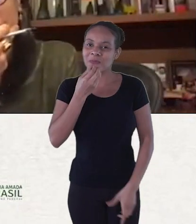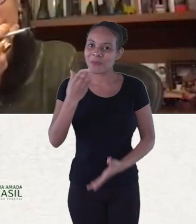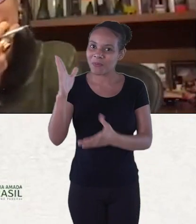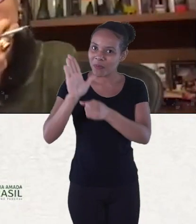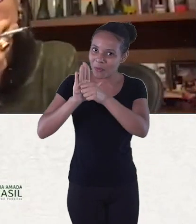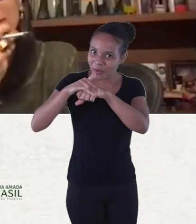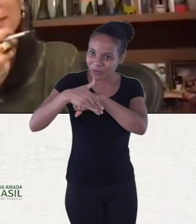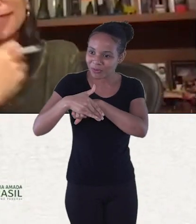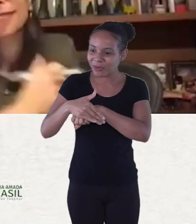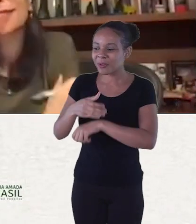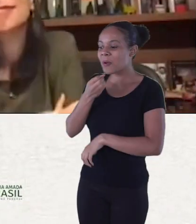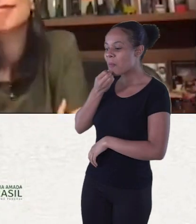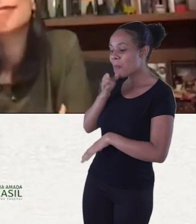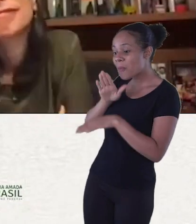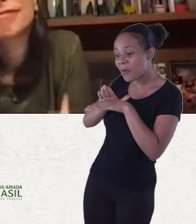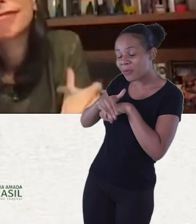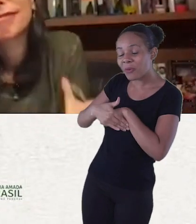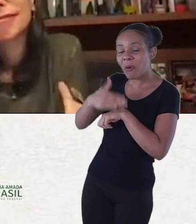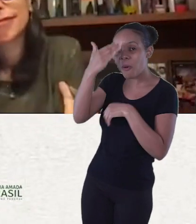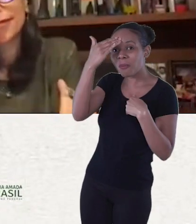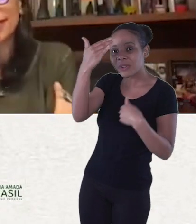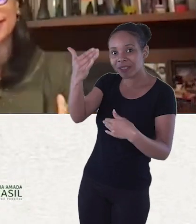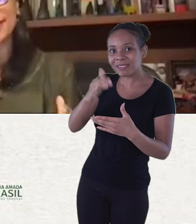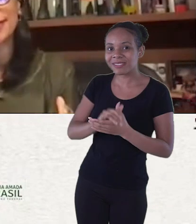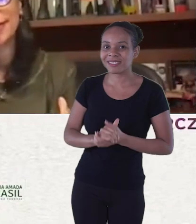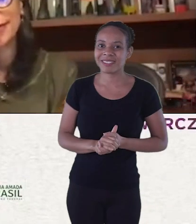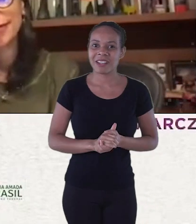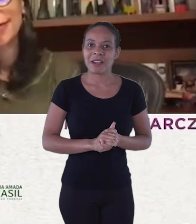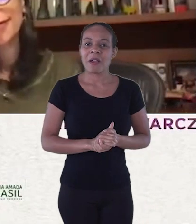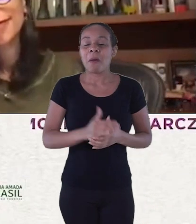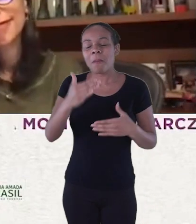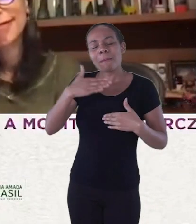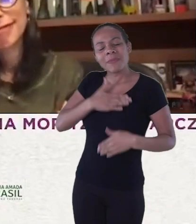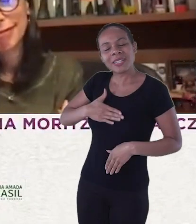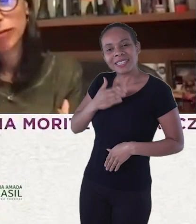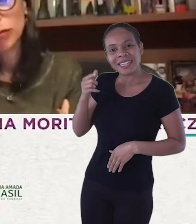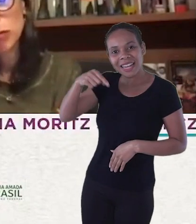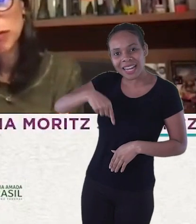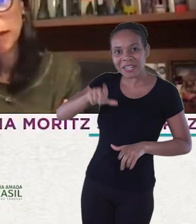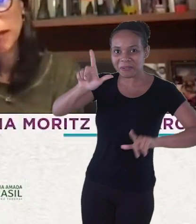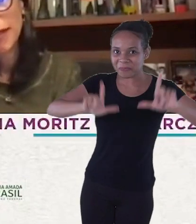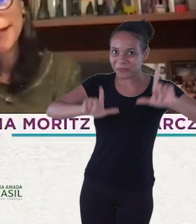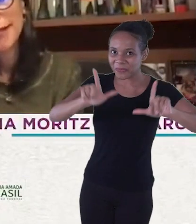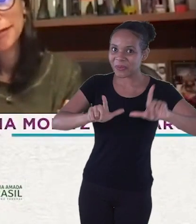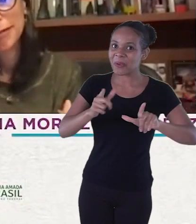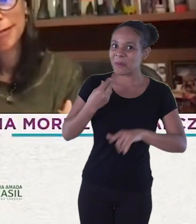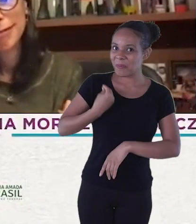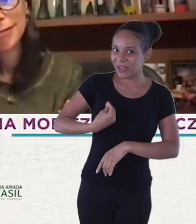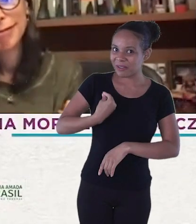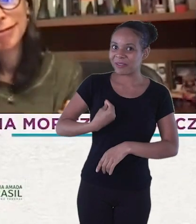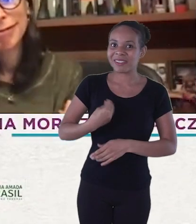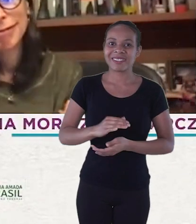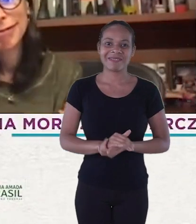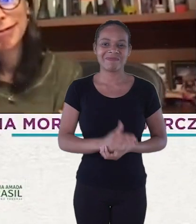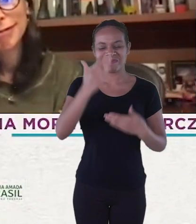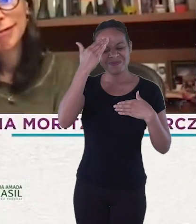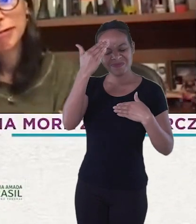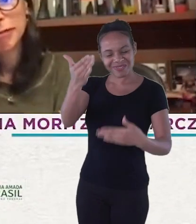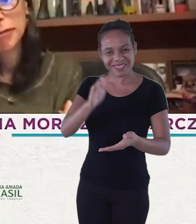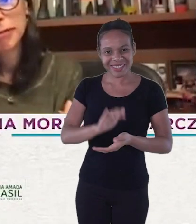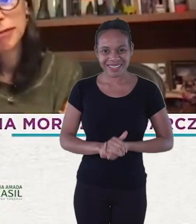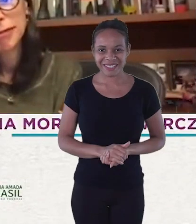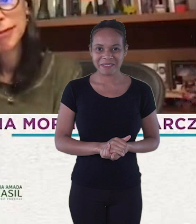presença. O repórter, historiador e professor Flávio dos Santos Gomes está sentado em uma sala de paredes